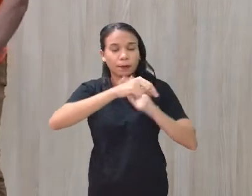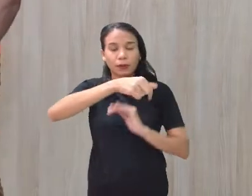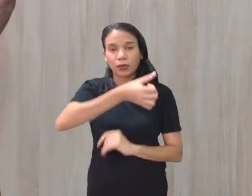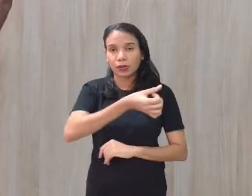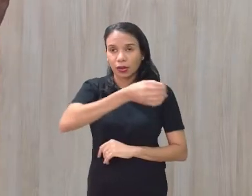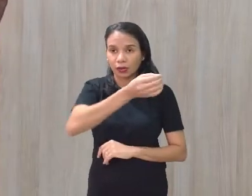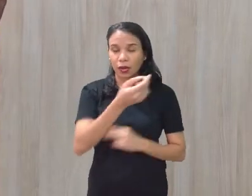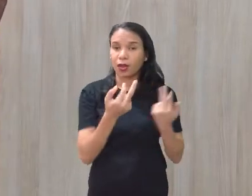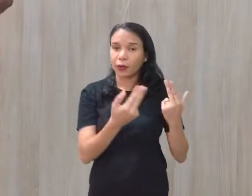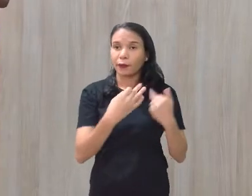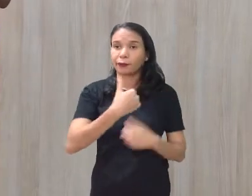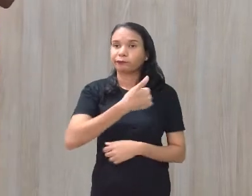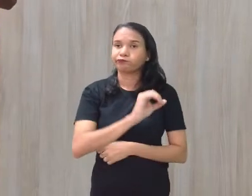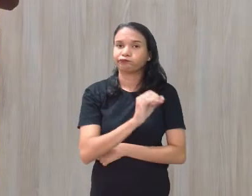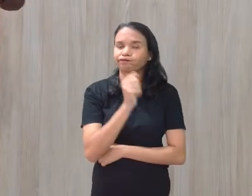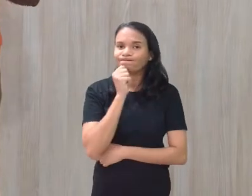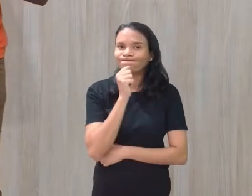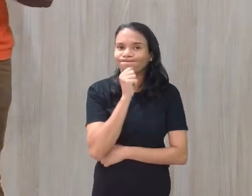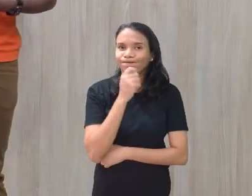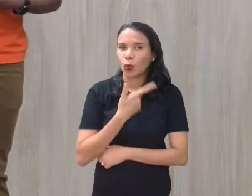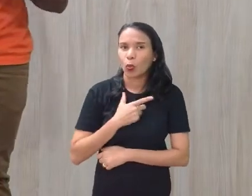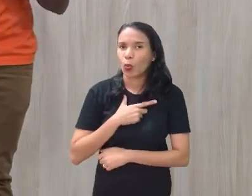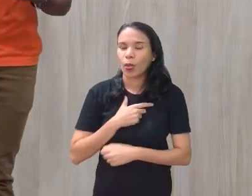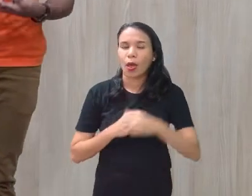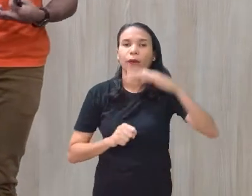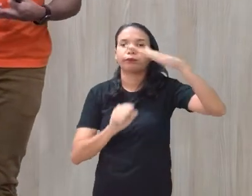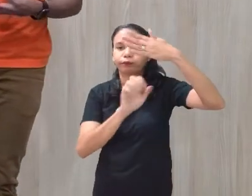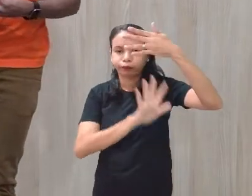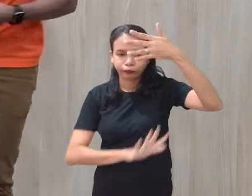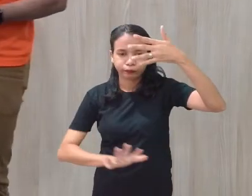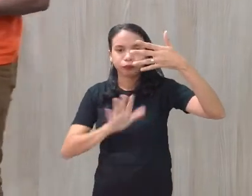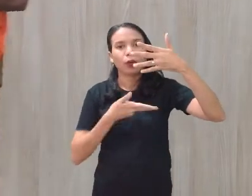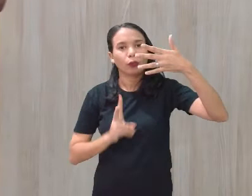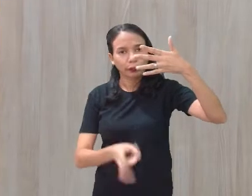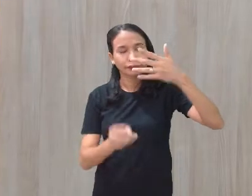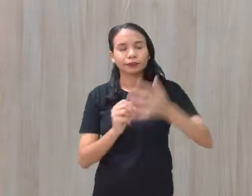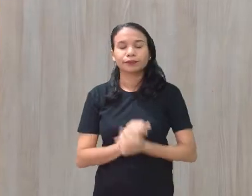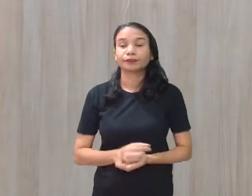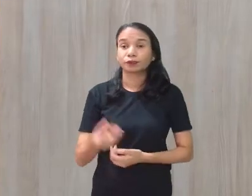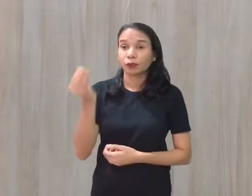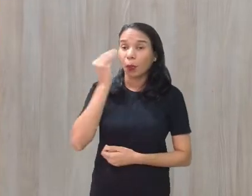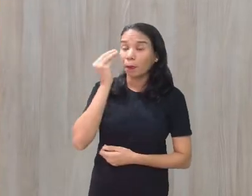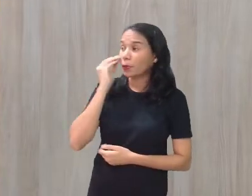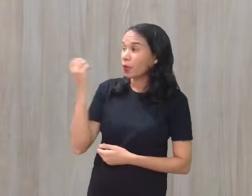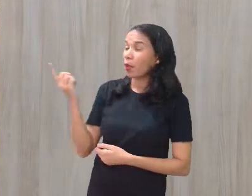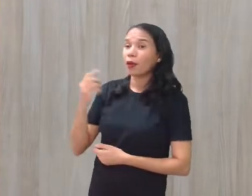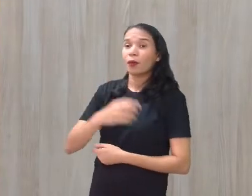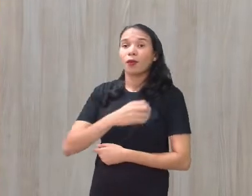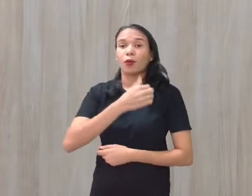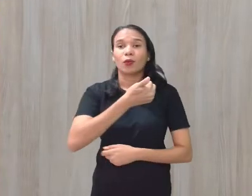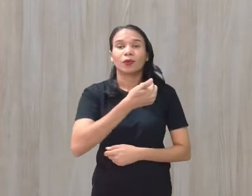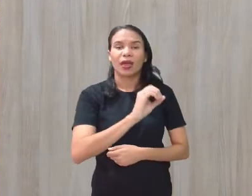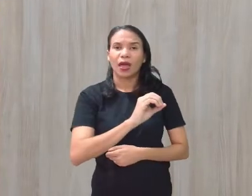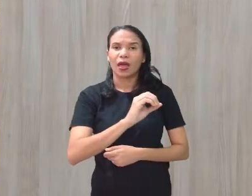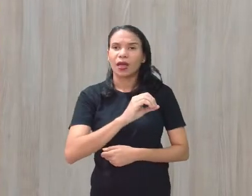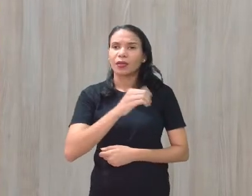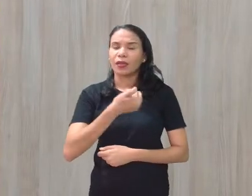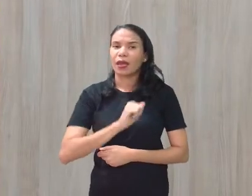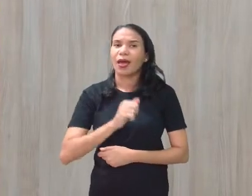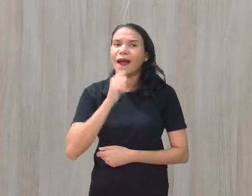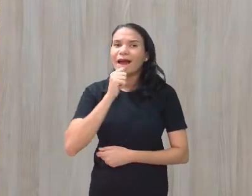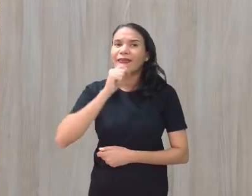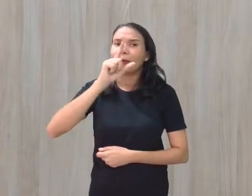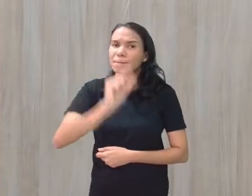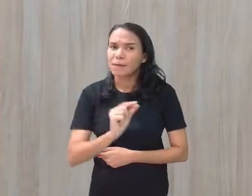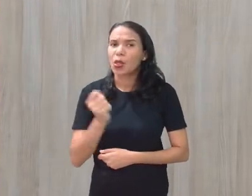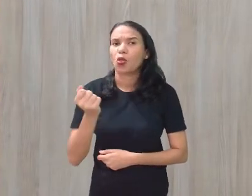a 10. Não deu 0, então a gente precisa continuar aí a divisão. Note que o 10 ele é um número menor que